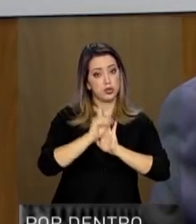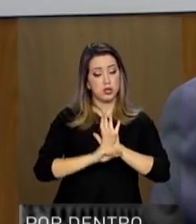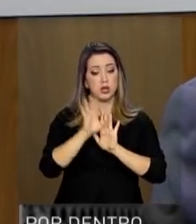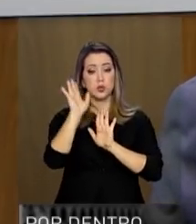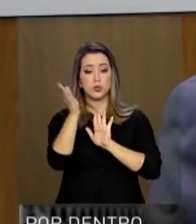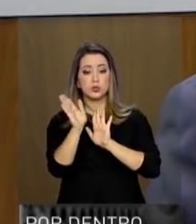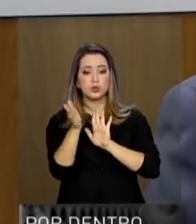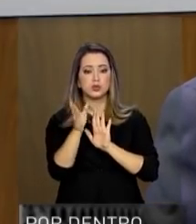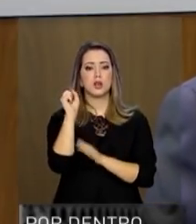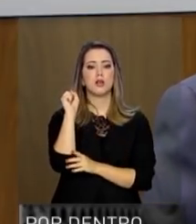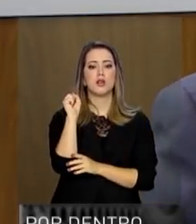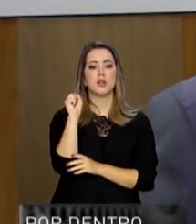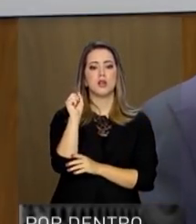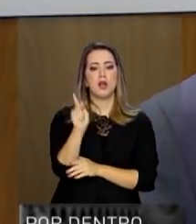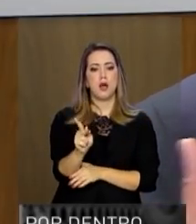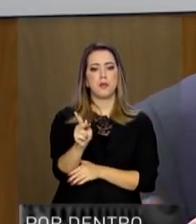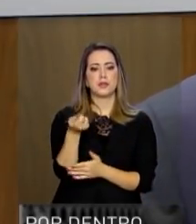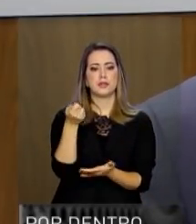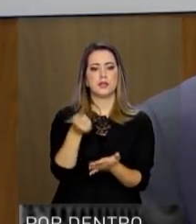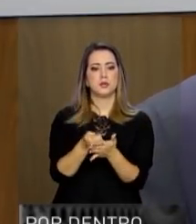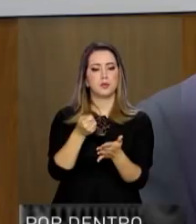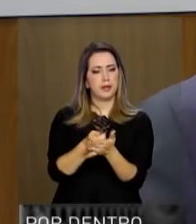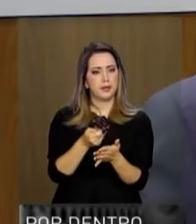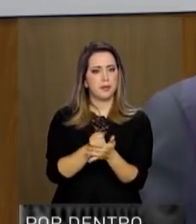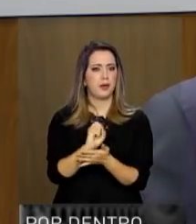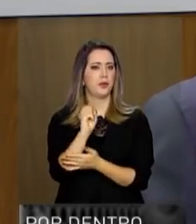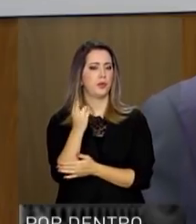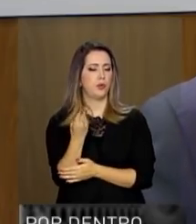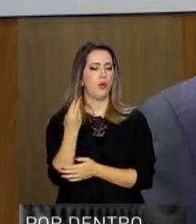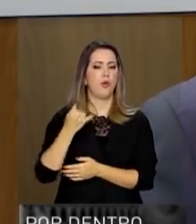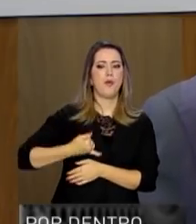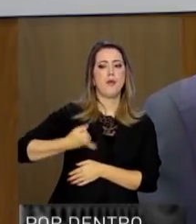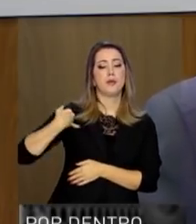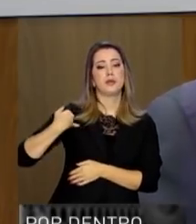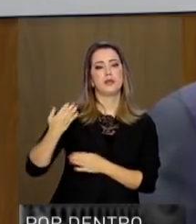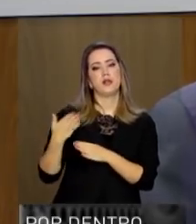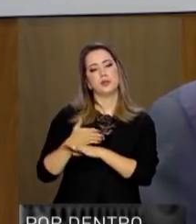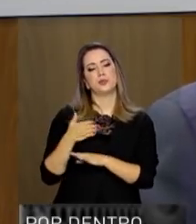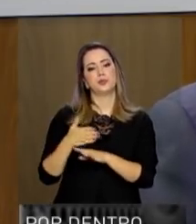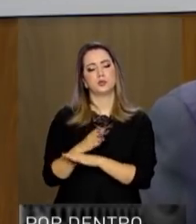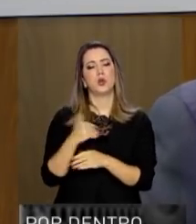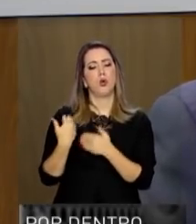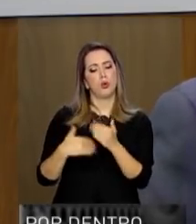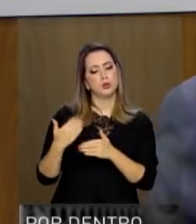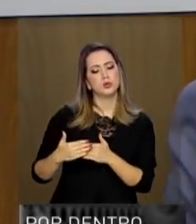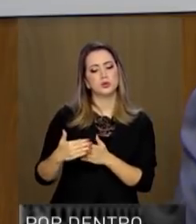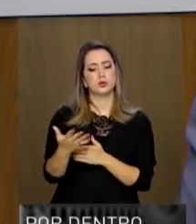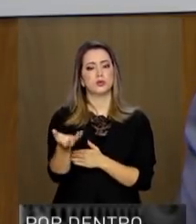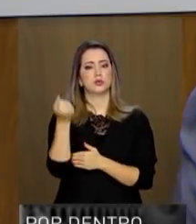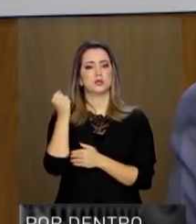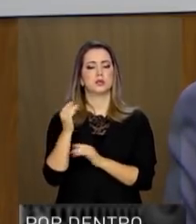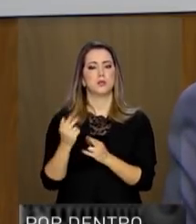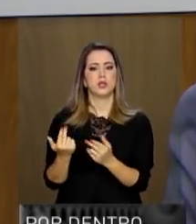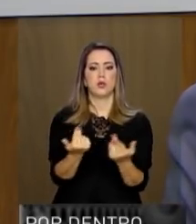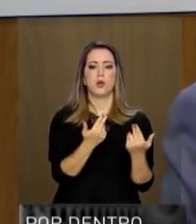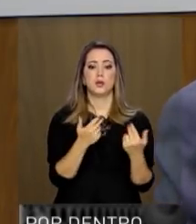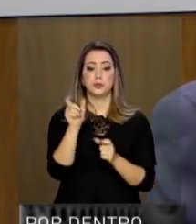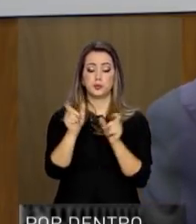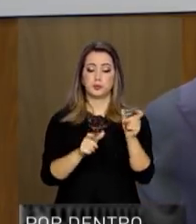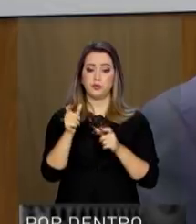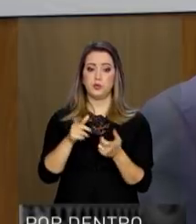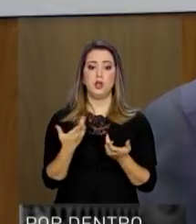já estão aposentadas por tempo de contribuição, por idade, completaram as condições de acesso ao benefício, vão continuar recebendo normal mesmo. Quem está aposentado